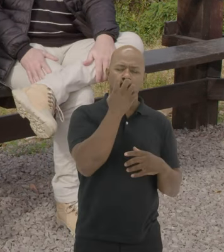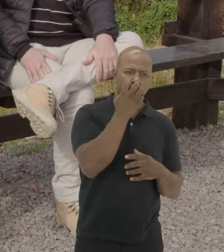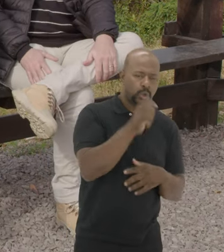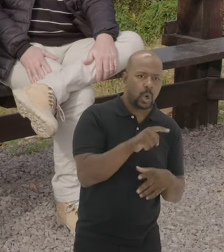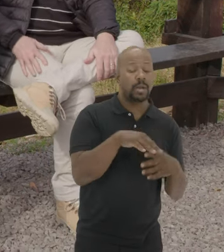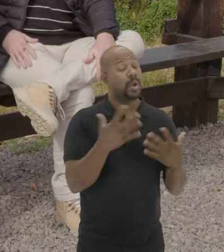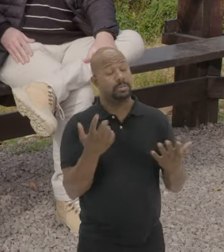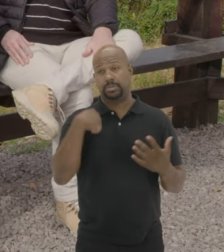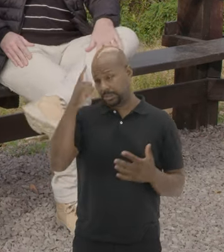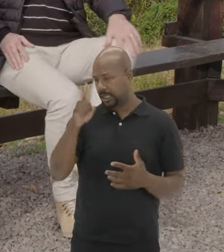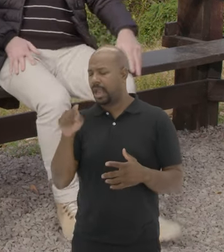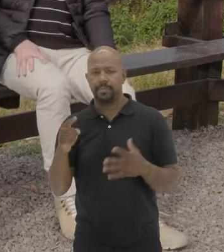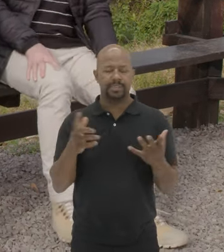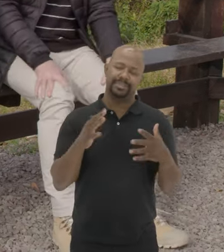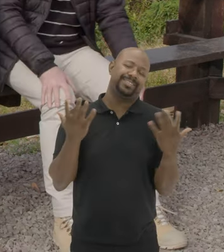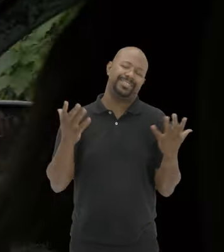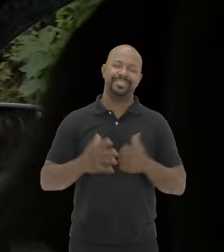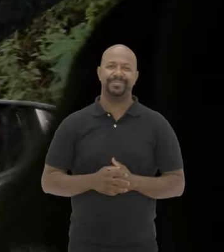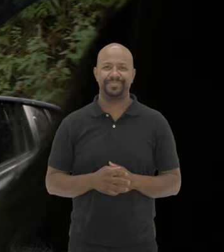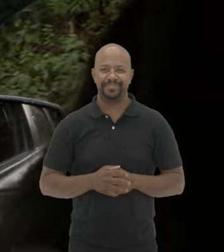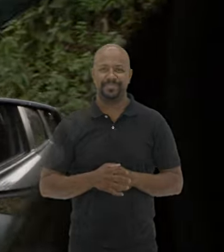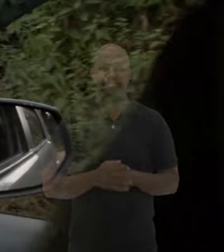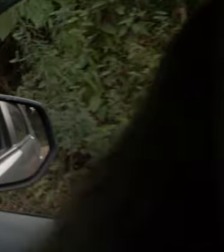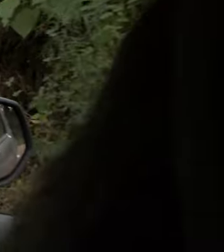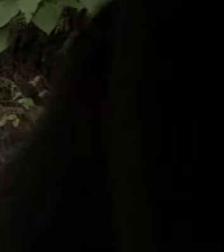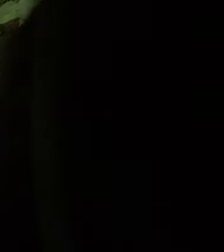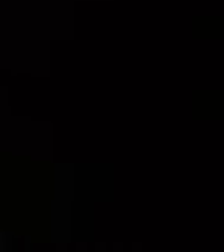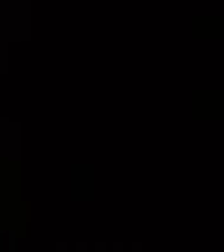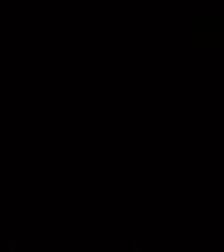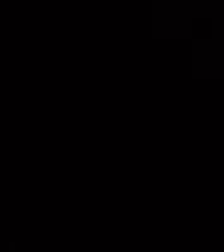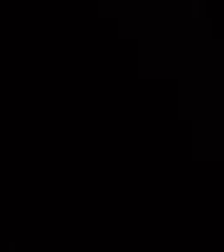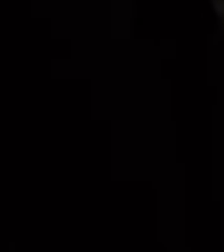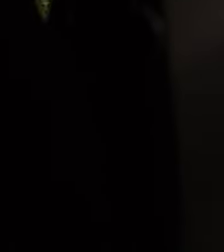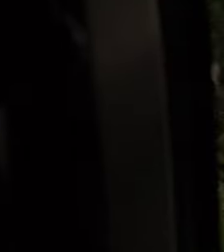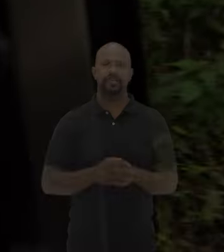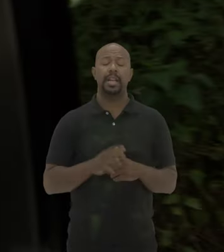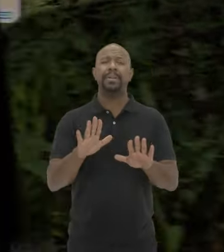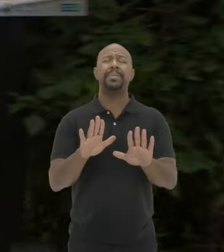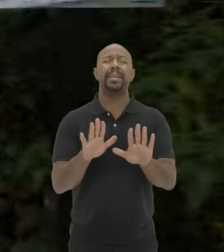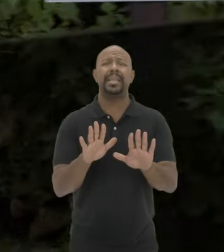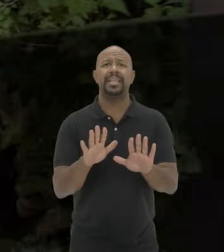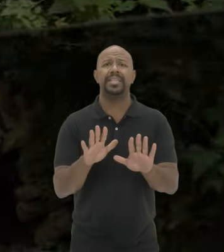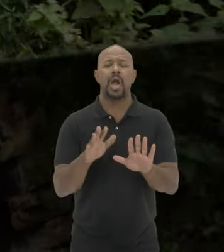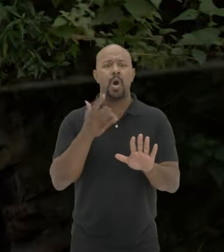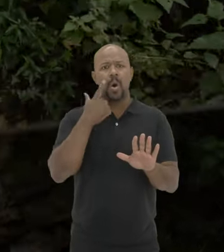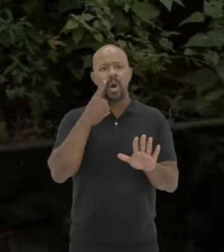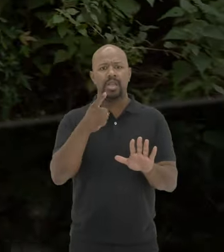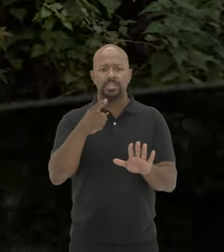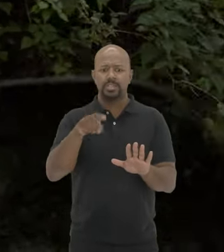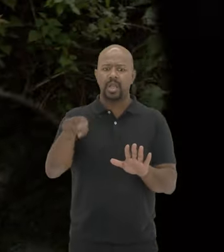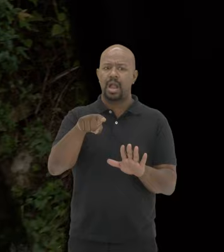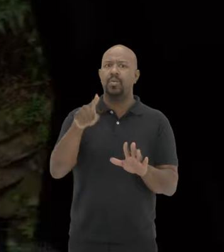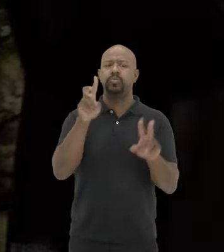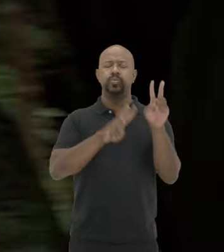bola de fogo e o cachorro. É, não, bom, eu não quero achar você. No carro, em uma estrada de chão, passam por uma placa escrito Buraco do Vento. Olha